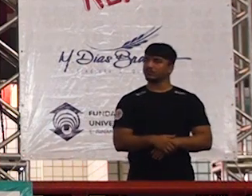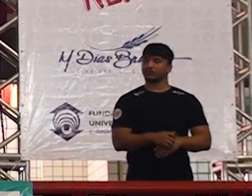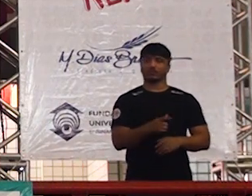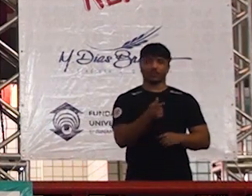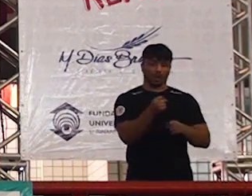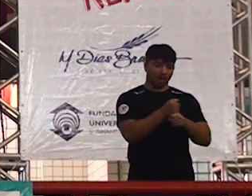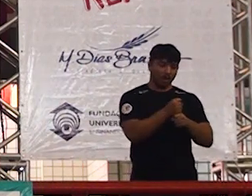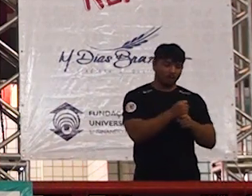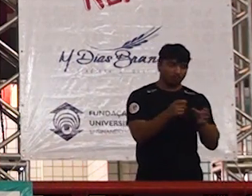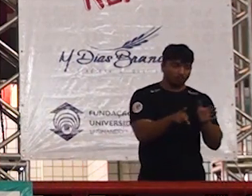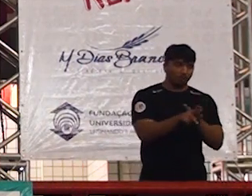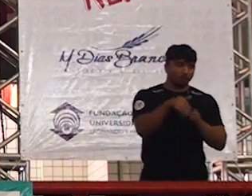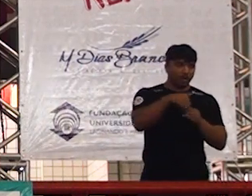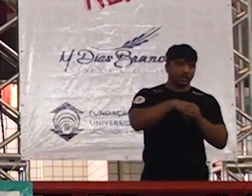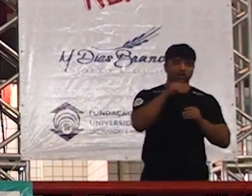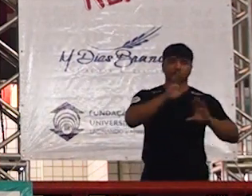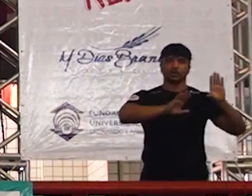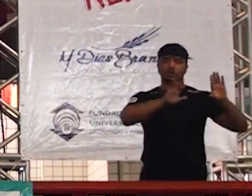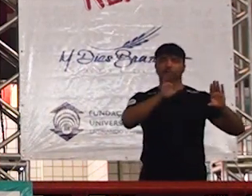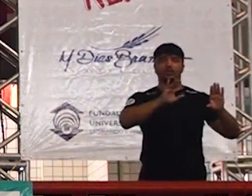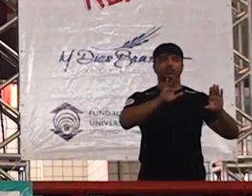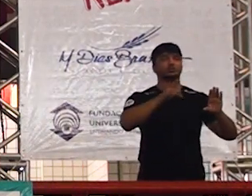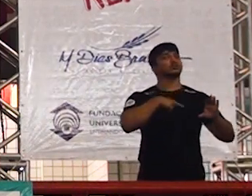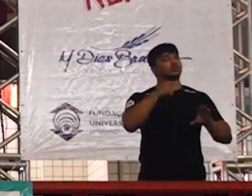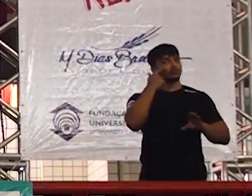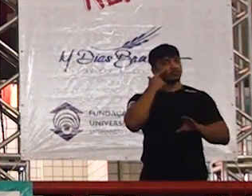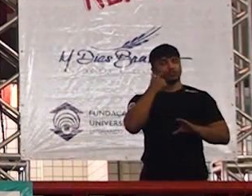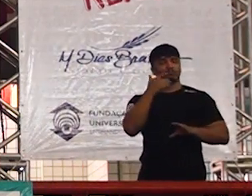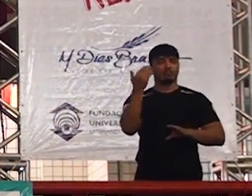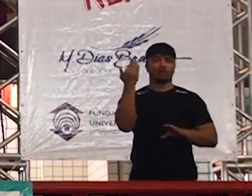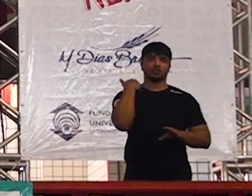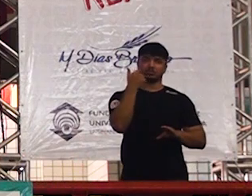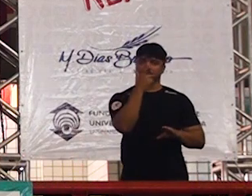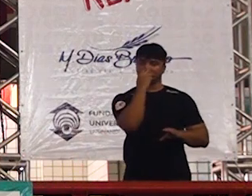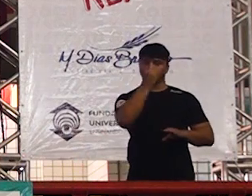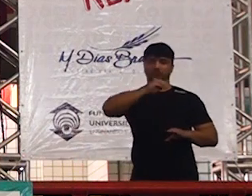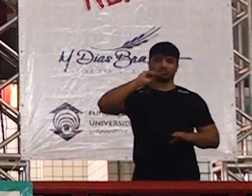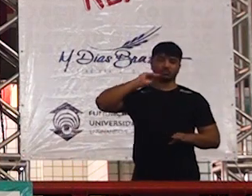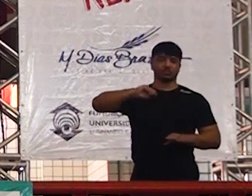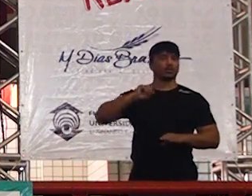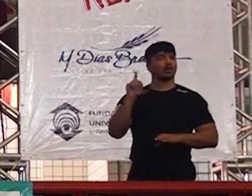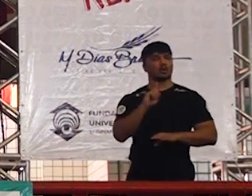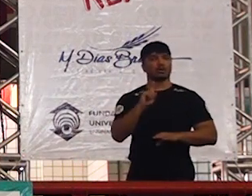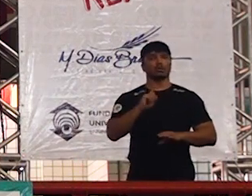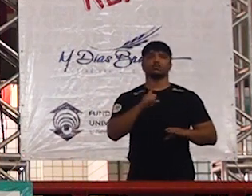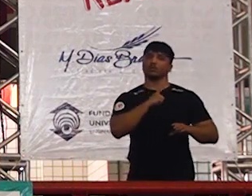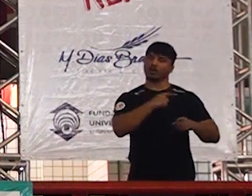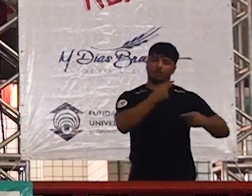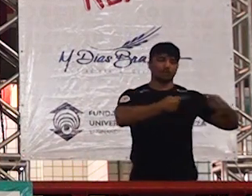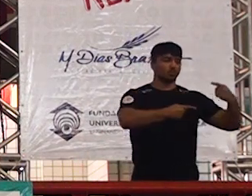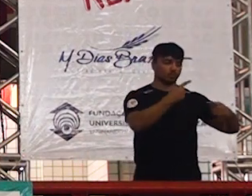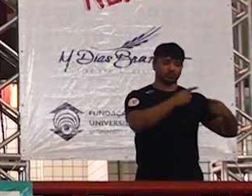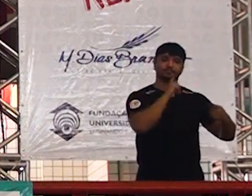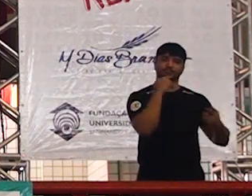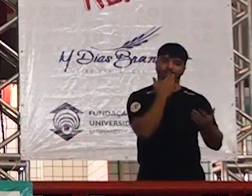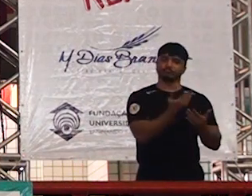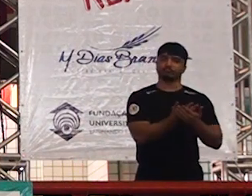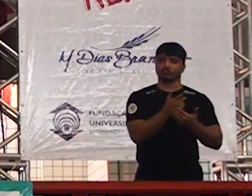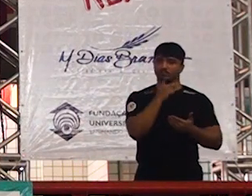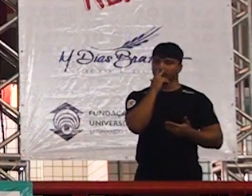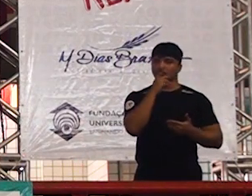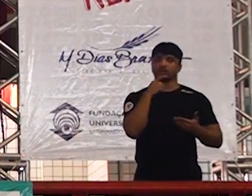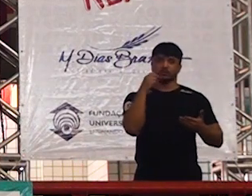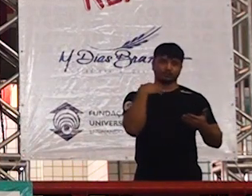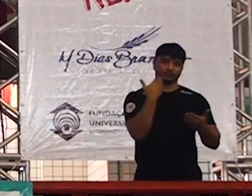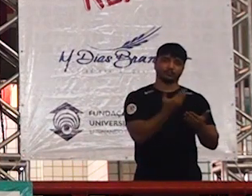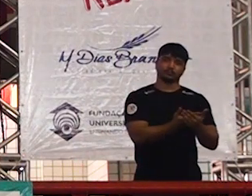Se é ano de eleição, não vire as costas. O tema político continua atual.